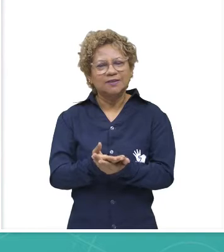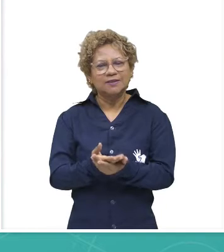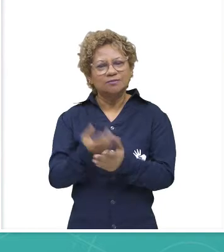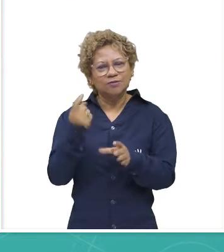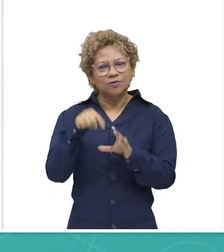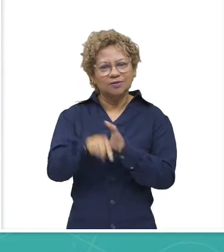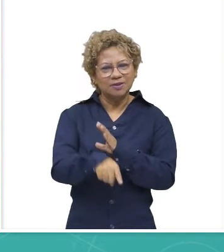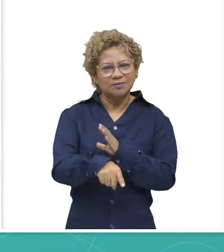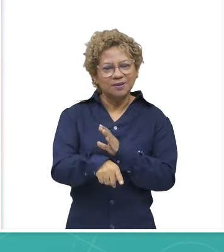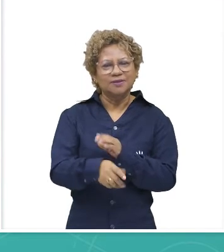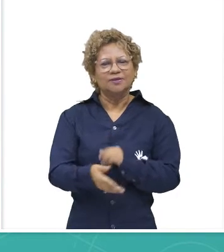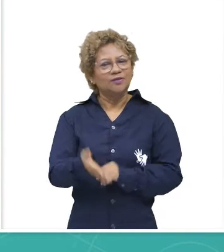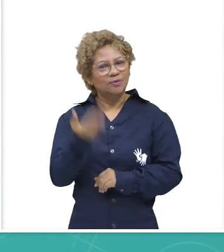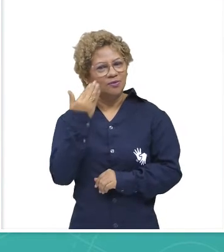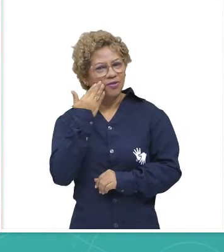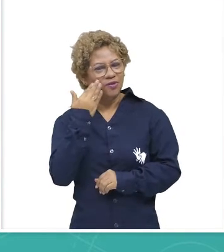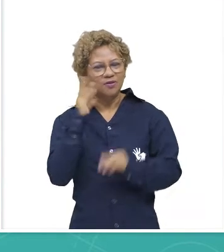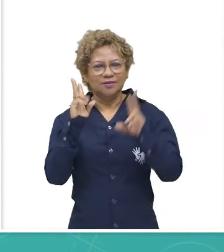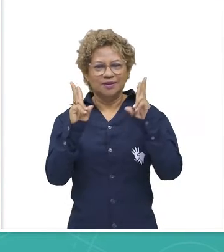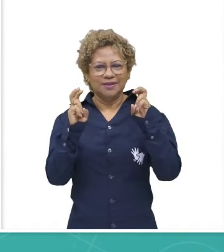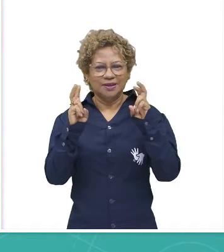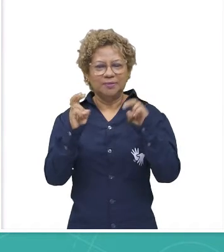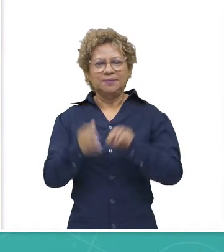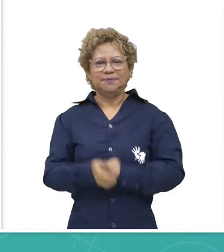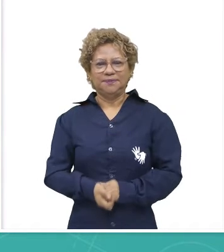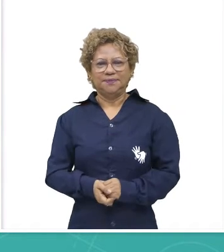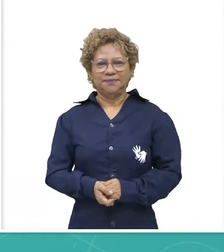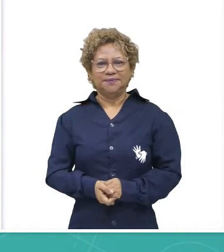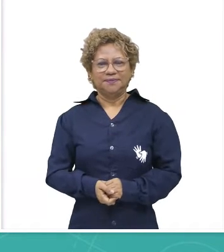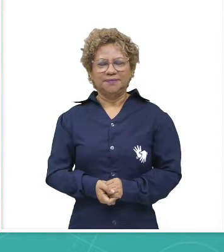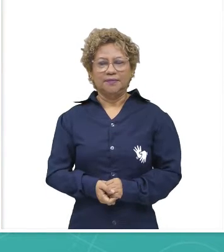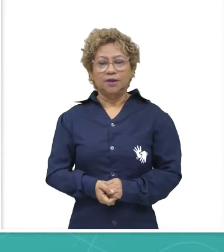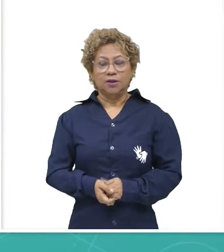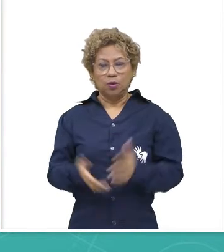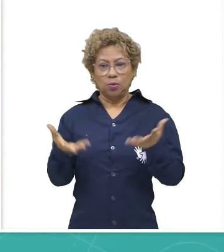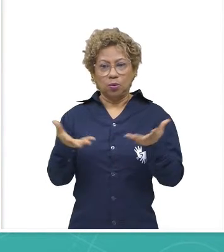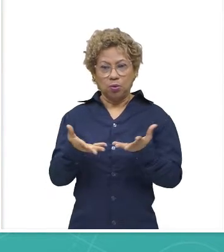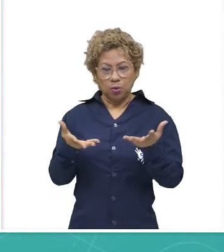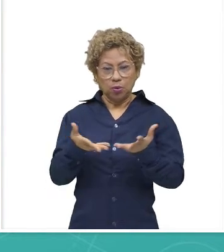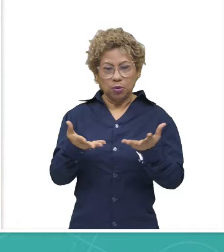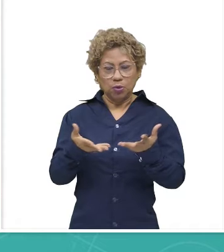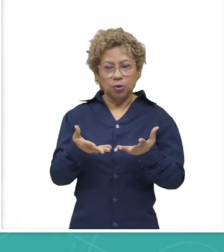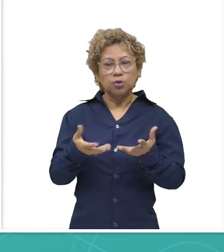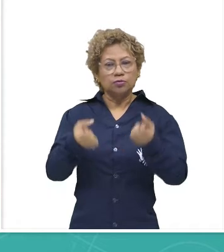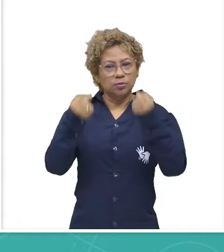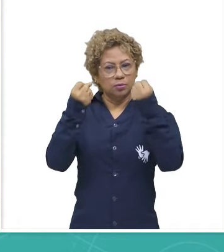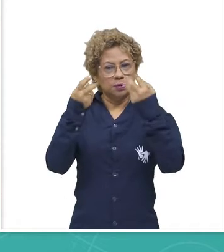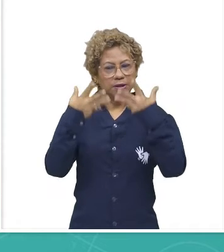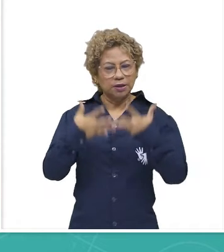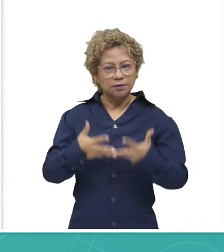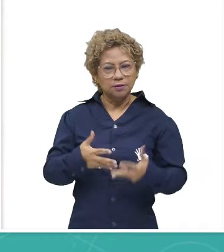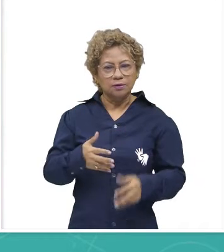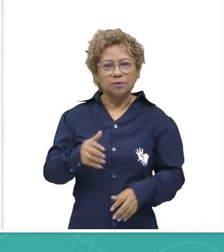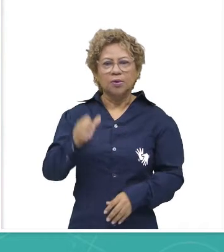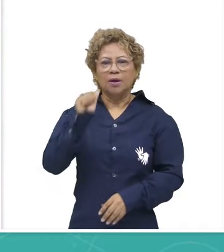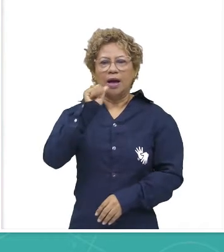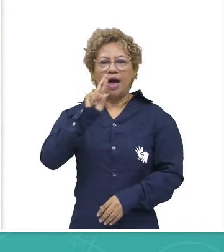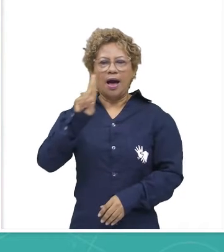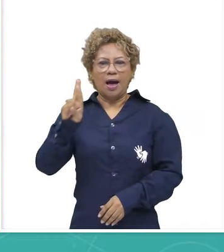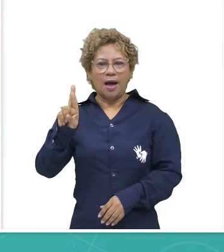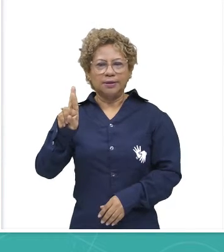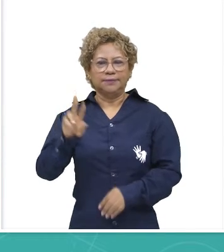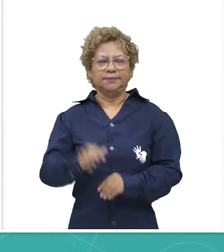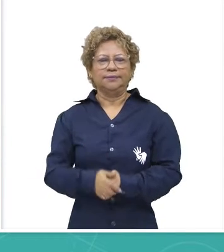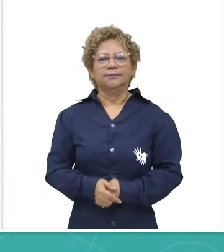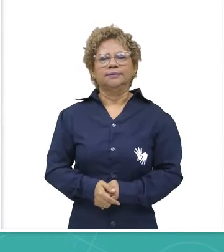Vamos ao nosso tema? Muito bem, o nosso tema hoje é o ar, que interessante! E